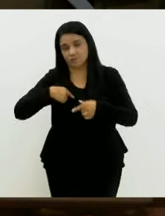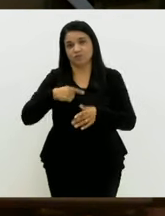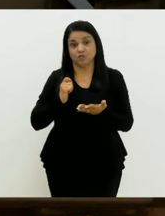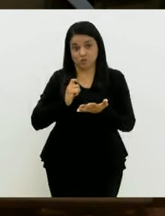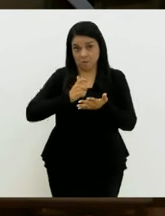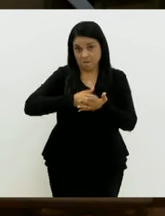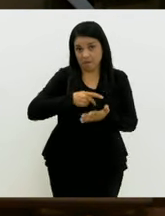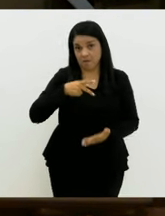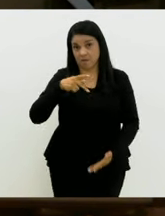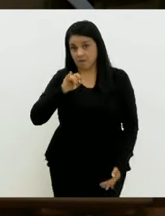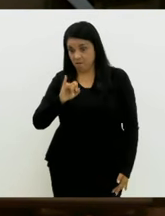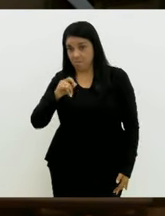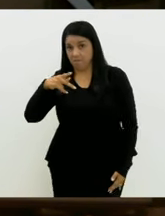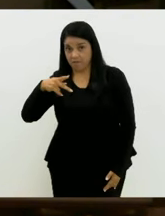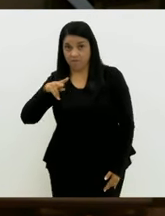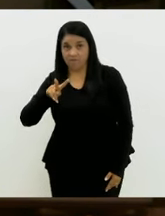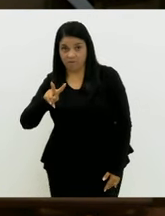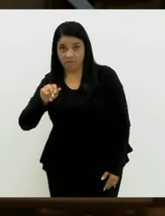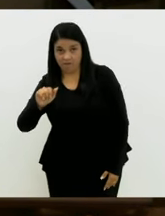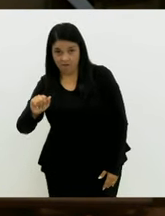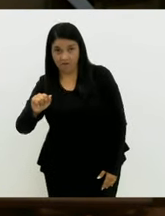mas infelizmente cada vez mais